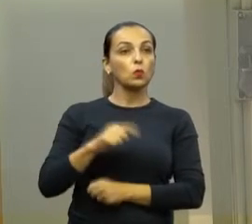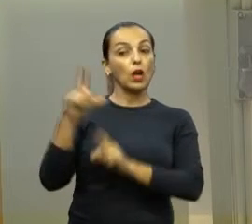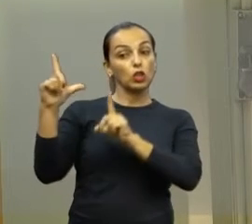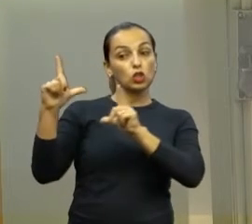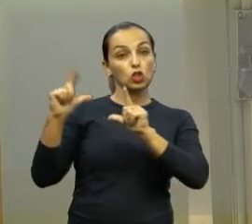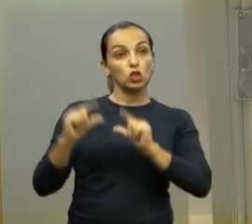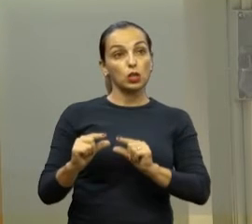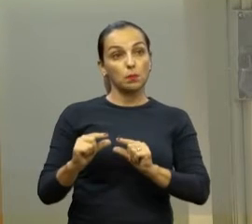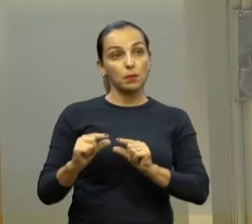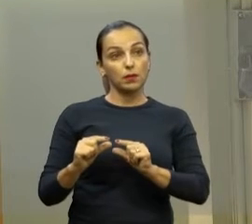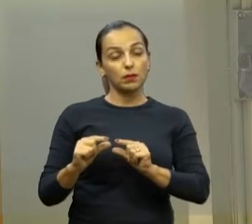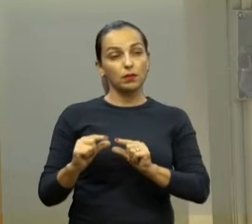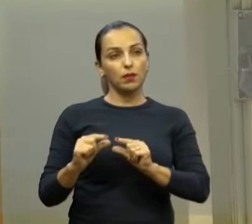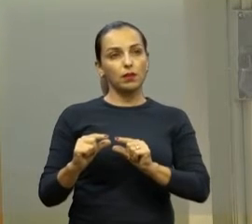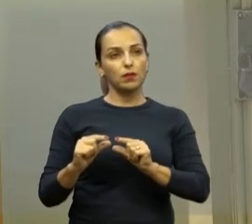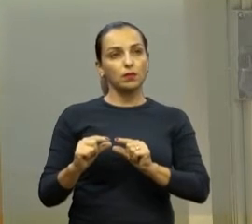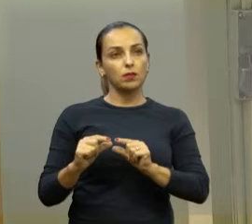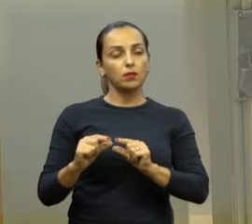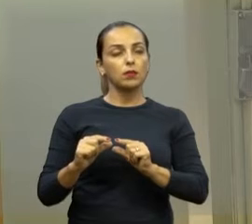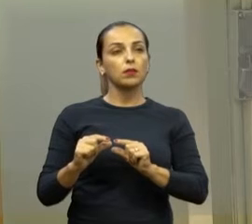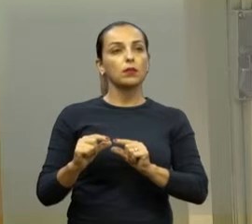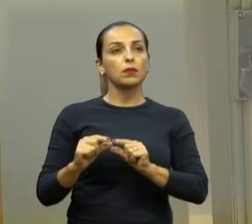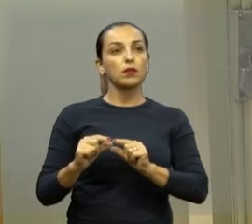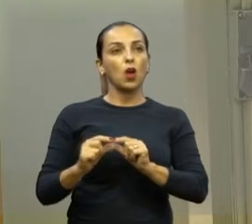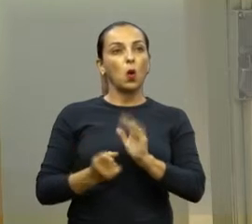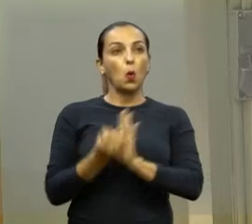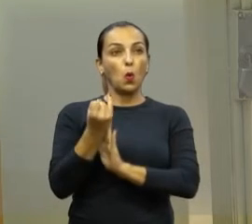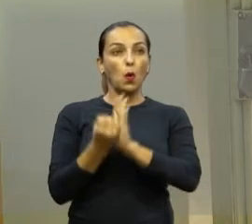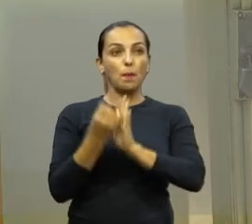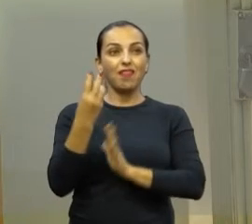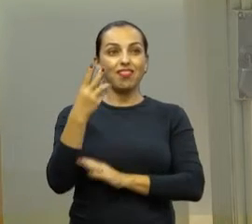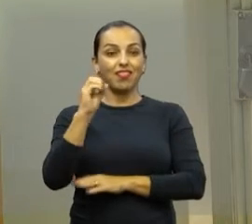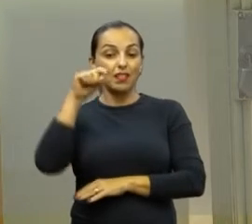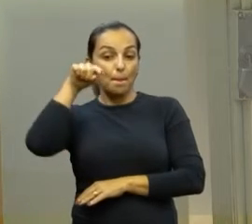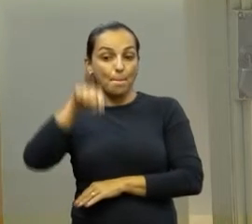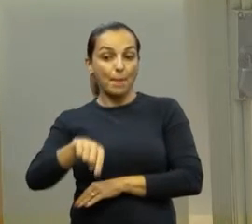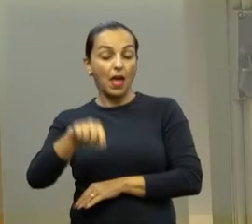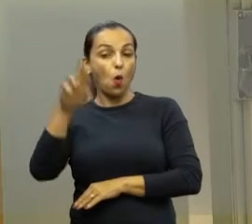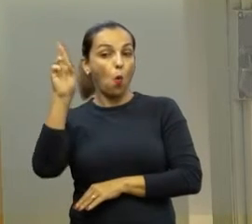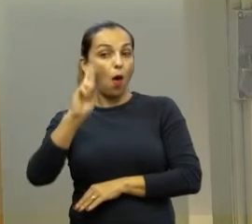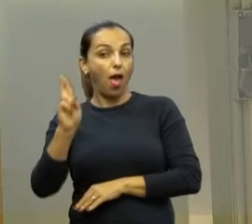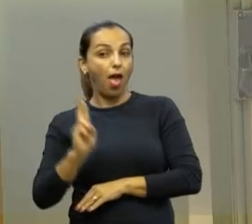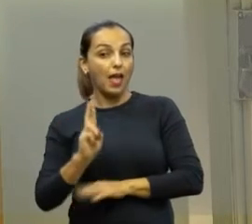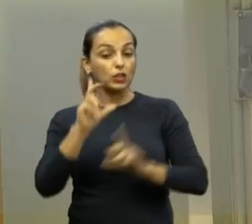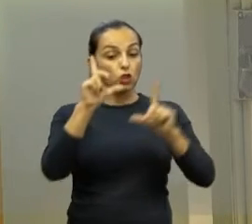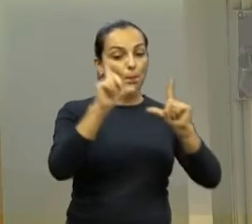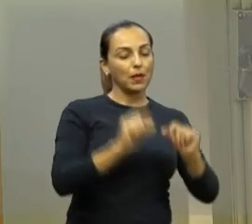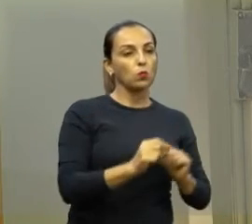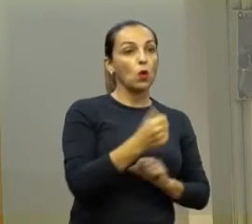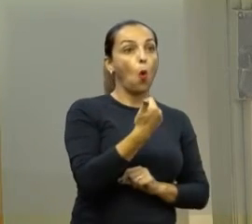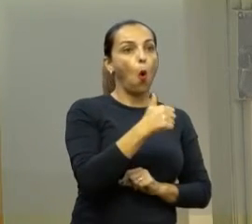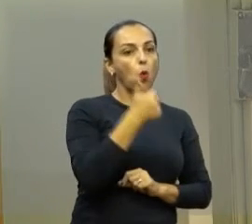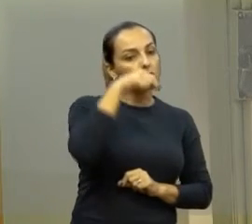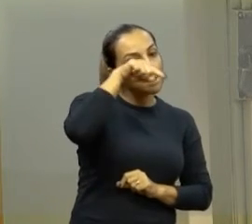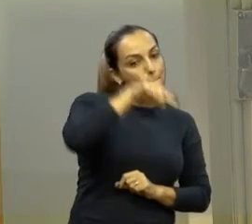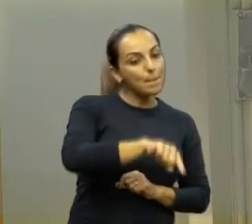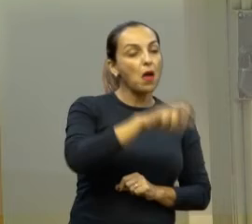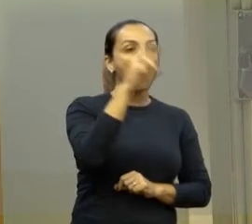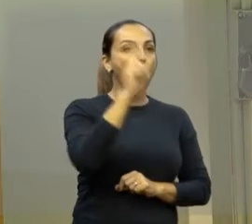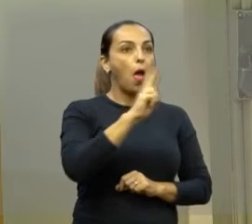RPG ou épico eo PV de 30 mil e cem reais para 11.600 reais